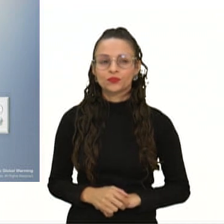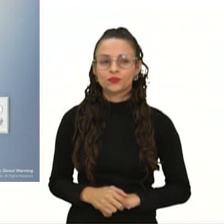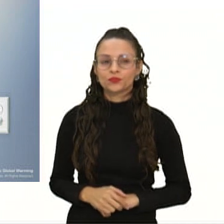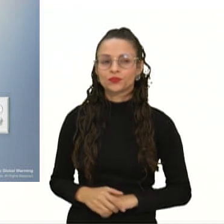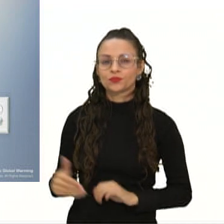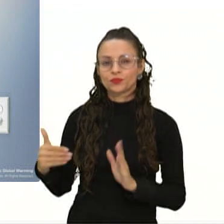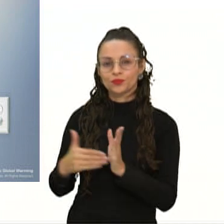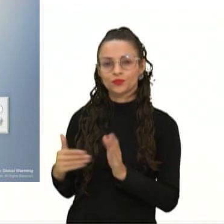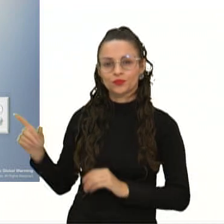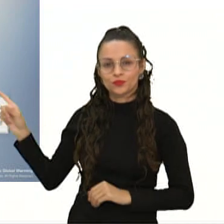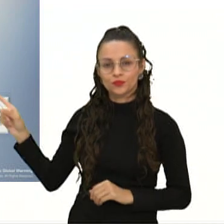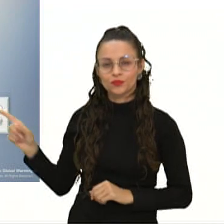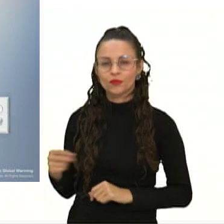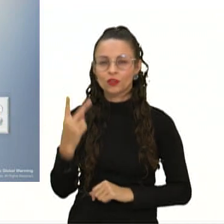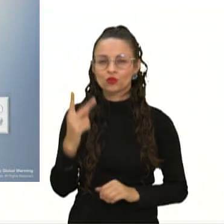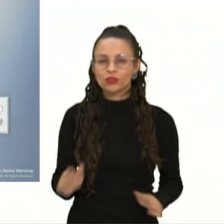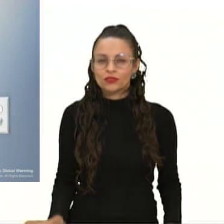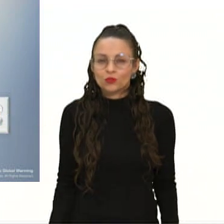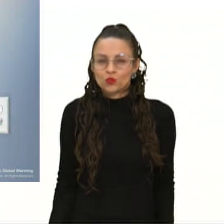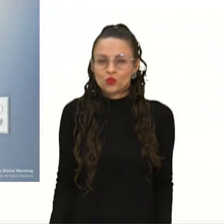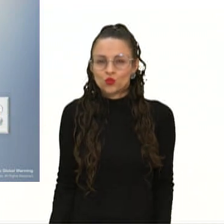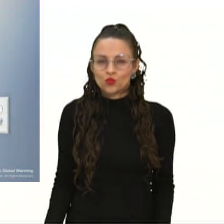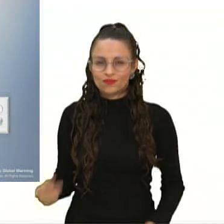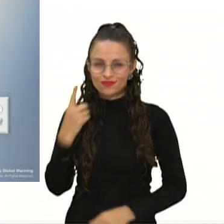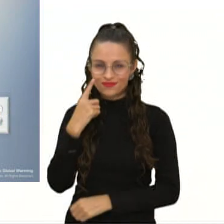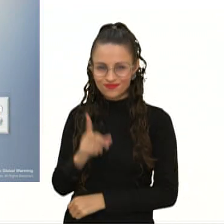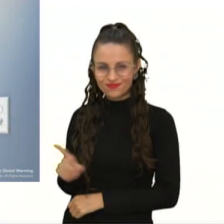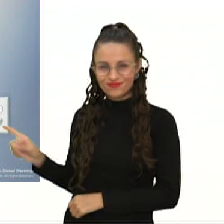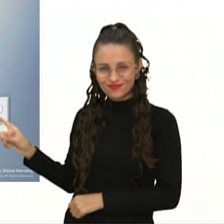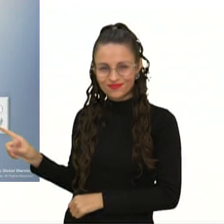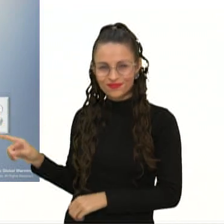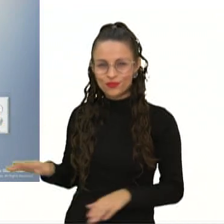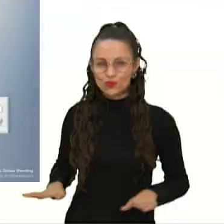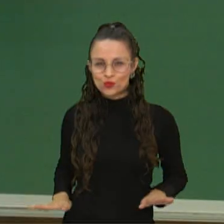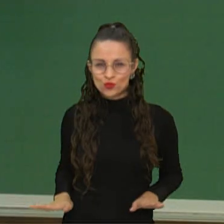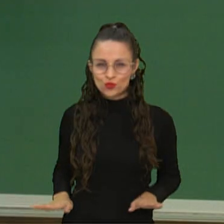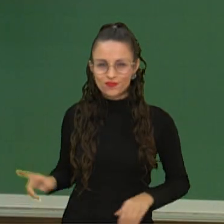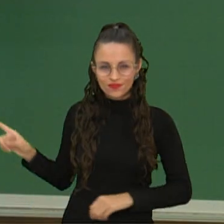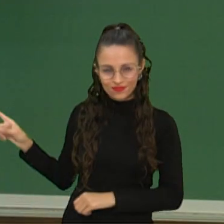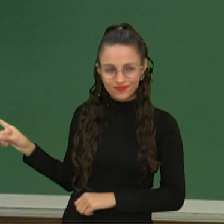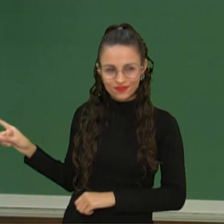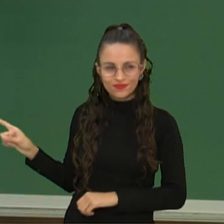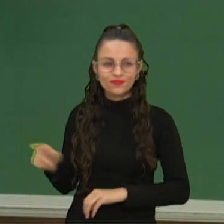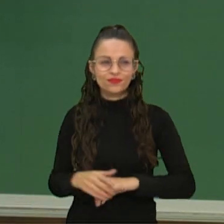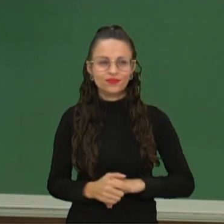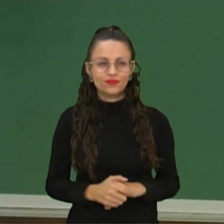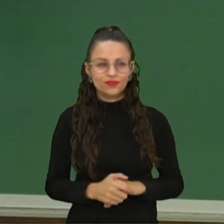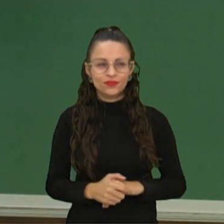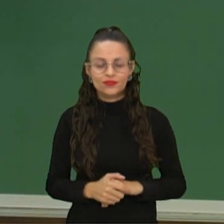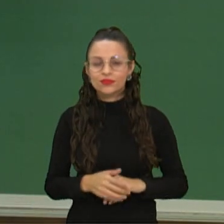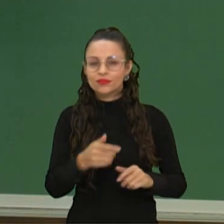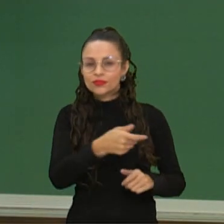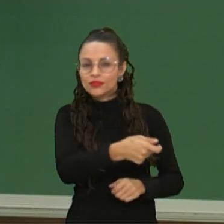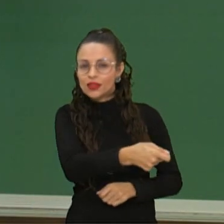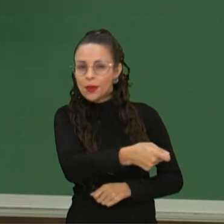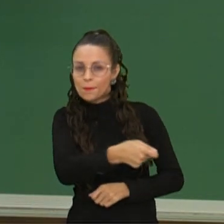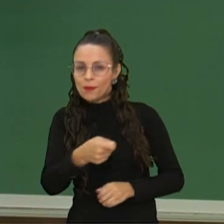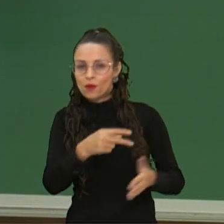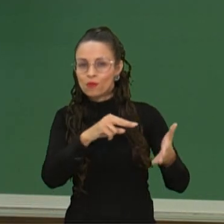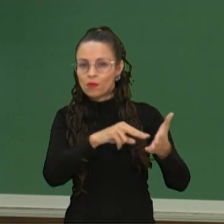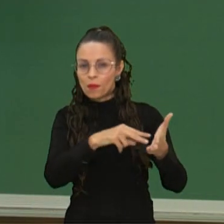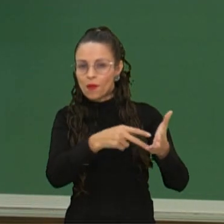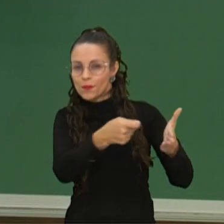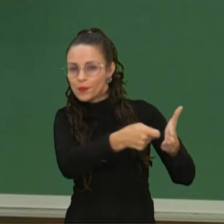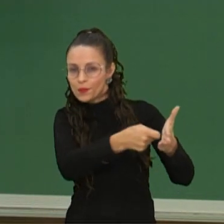imagem com 2 pinguins meio que puxando, né, o fio que está plugado na